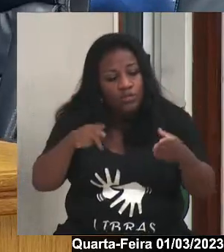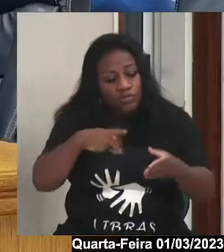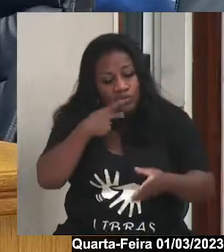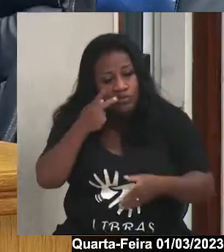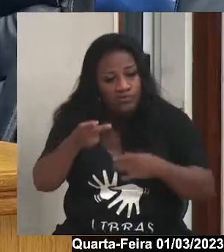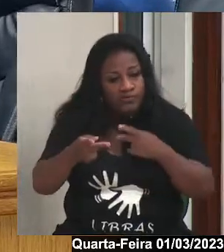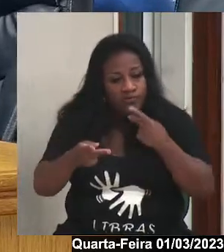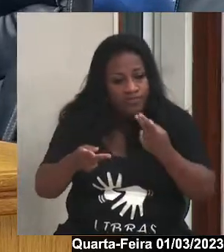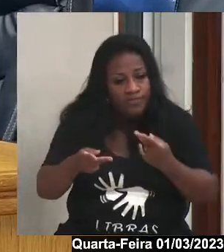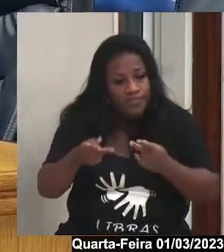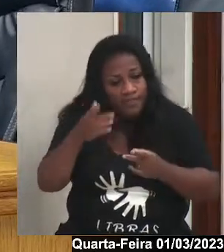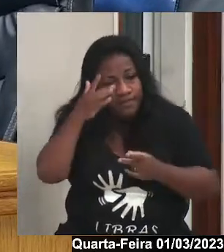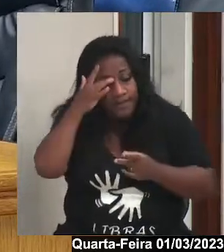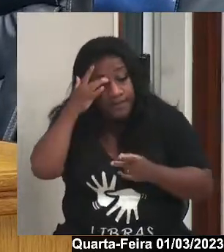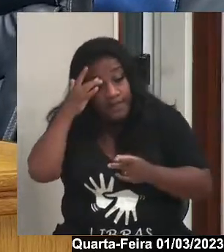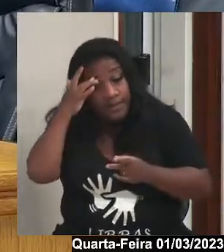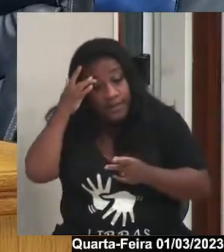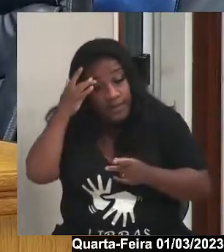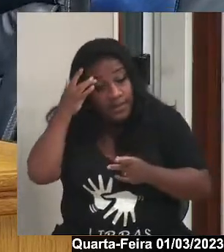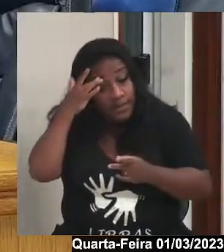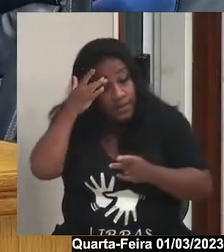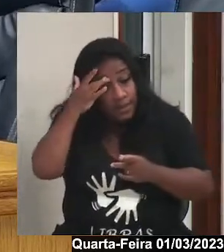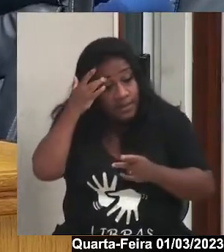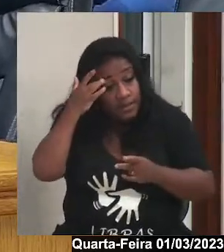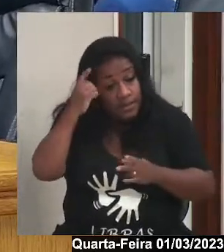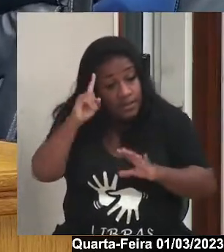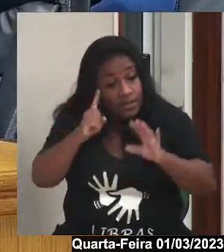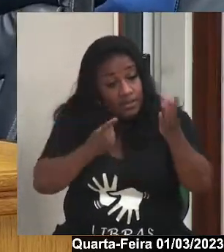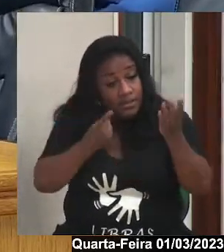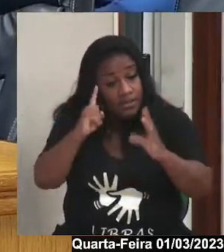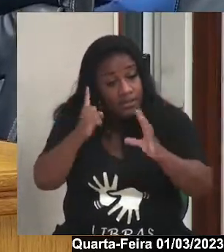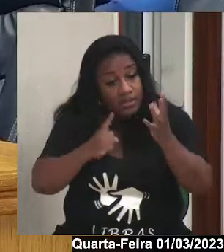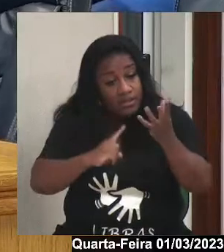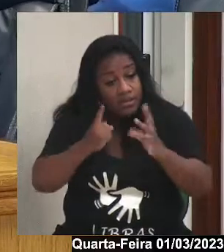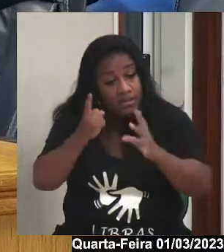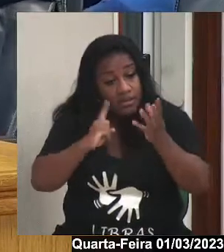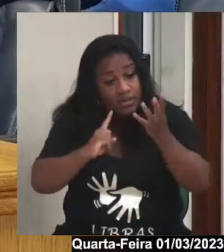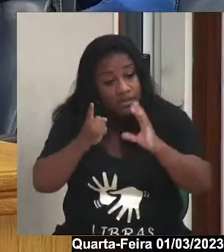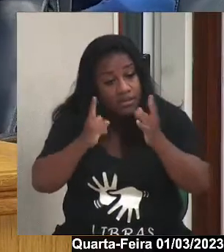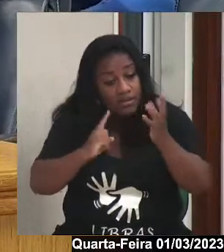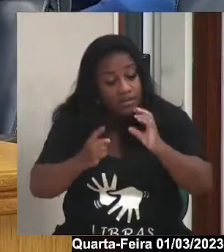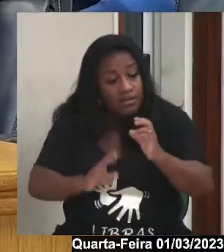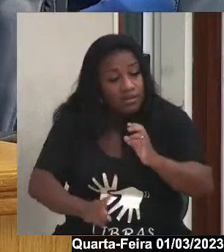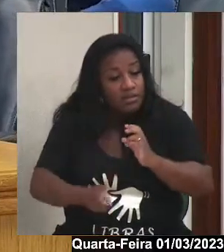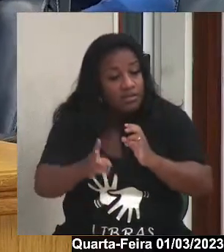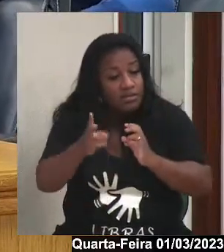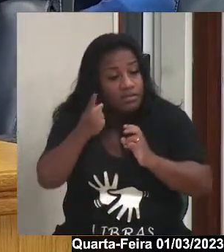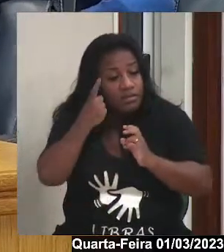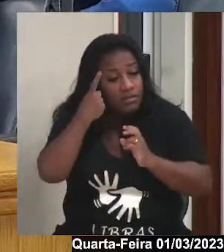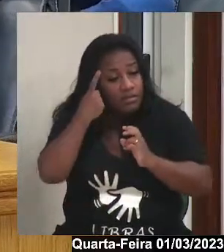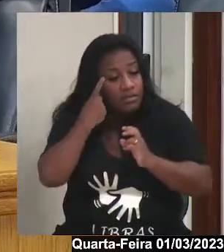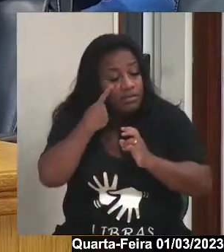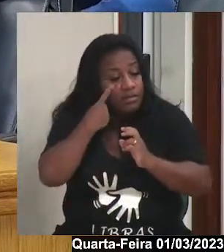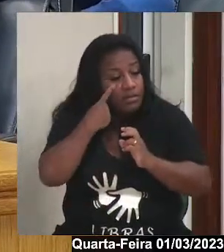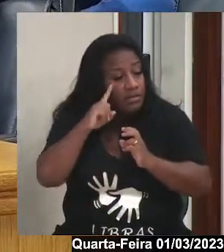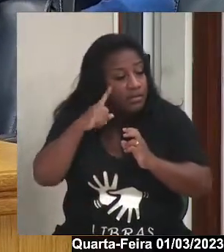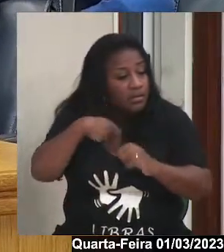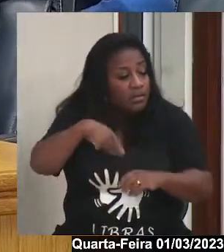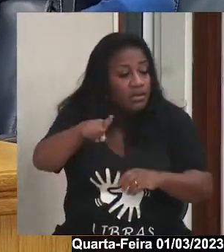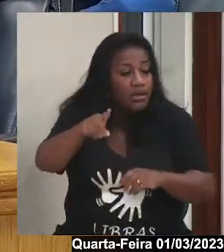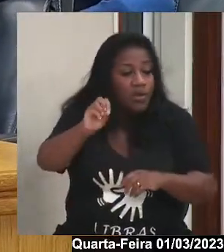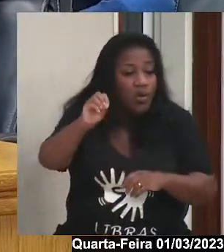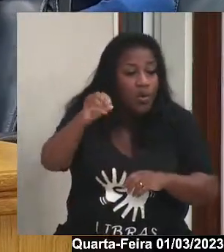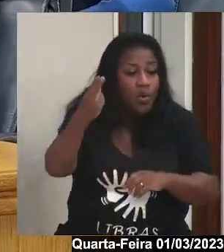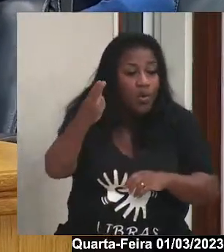fala que foi um fiasco o carnanejo, que nem todos os vereadores foram. Então, assim, você tem que tirar minhas dúvidas, o que é o certo, se